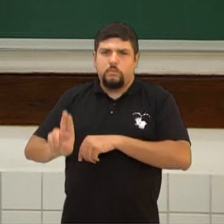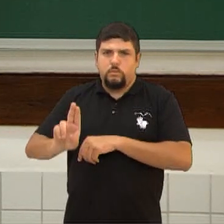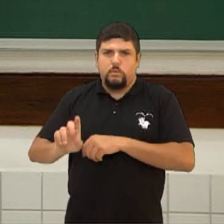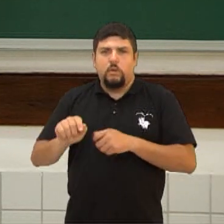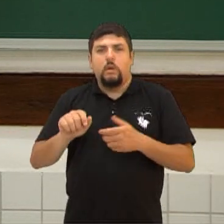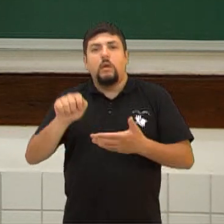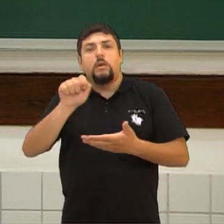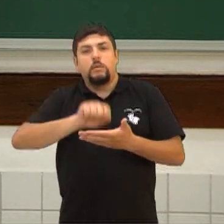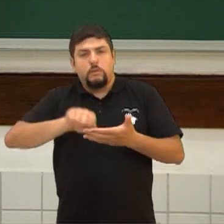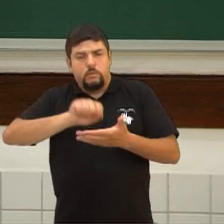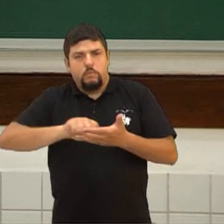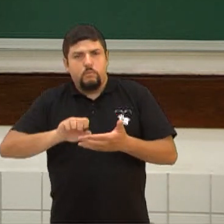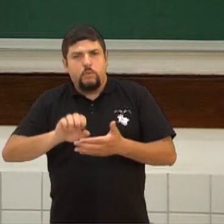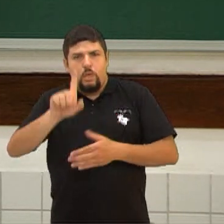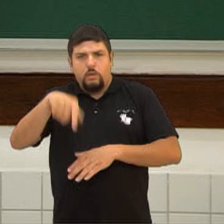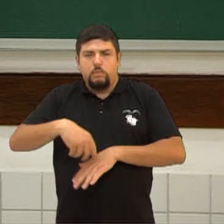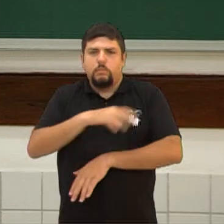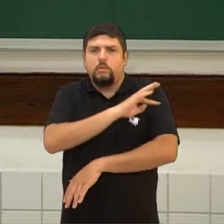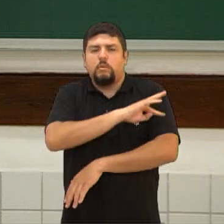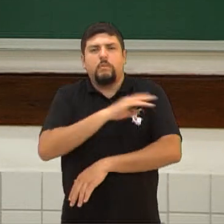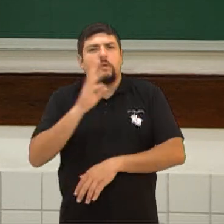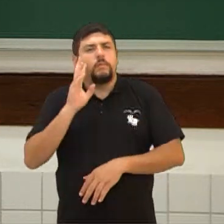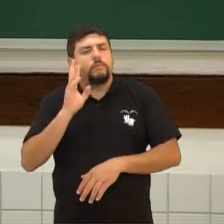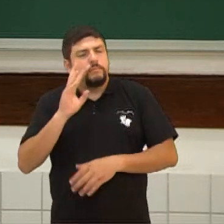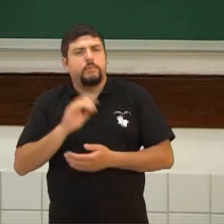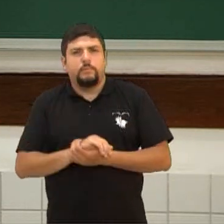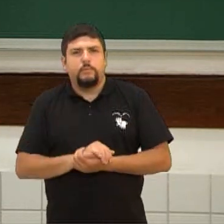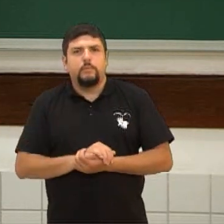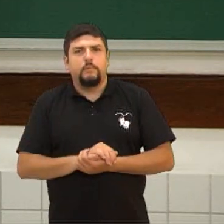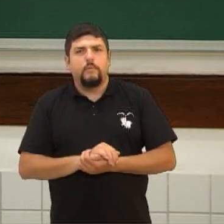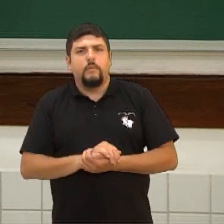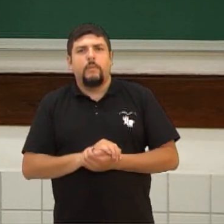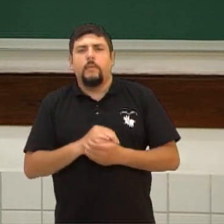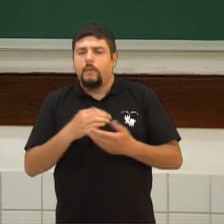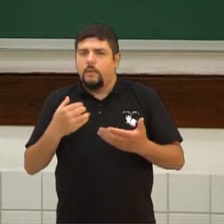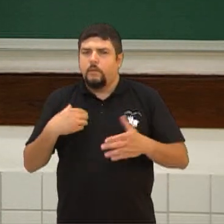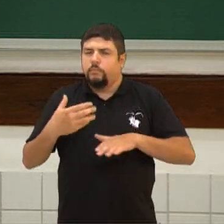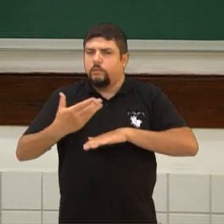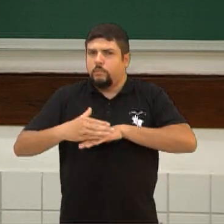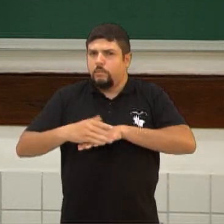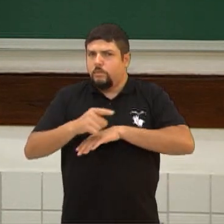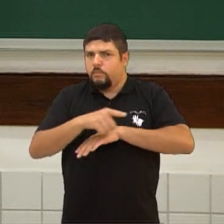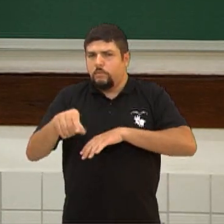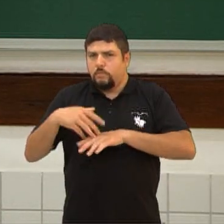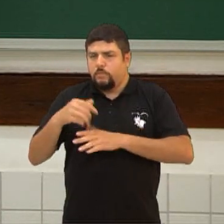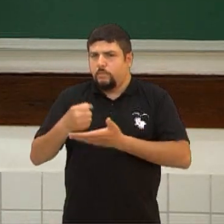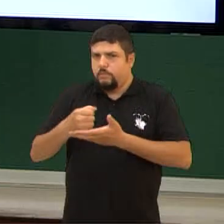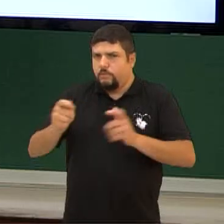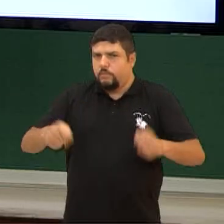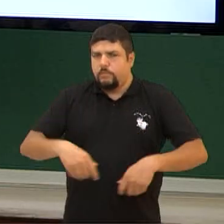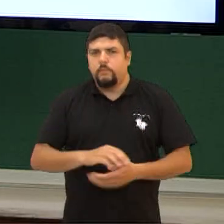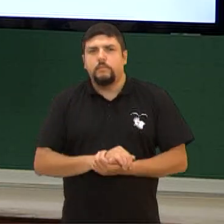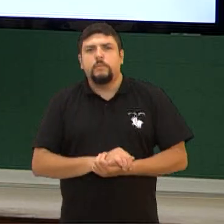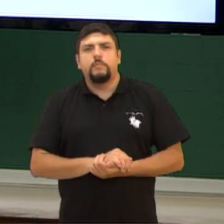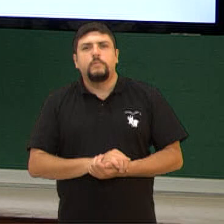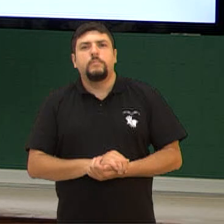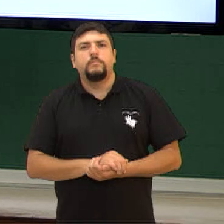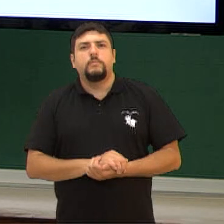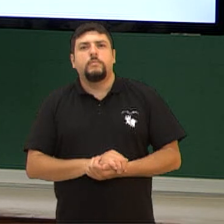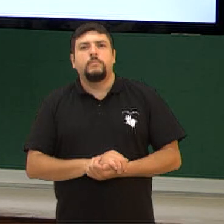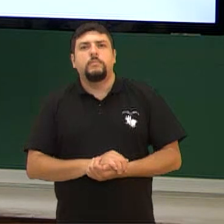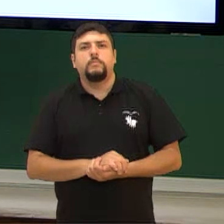Escrever é uma técnica bastante interessante, tá? Então, busquem fazer isso, eu tenho certeza que vai ajudar bastante. Então, aqui, ó.